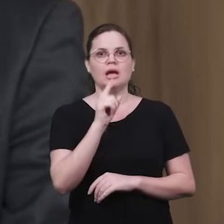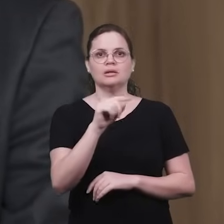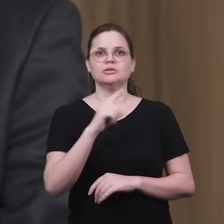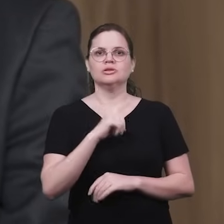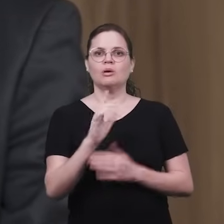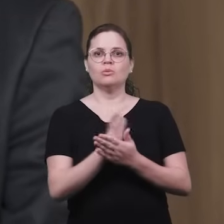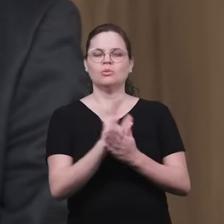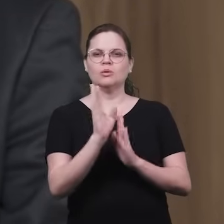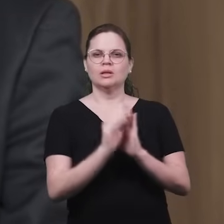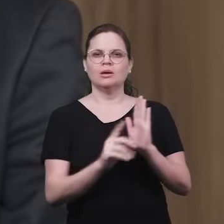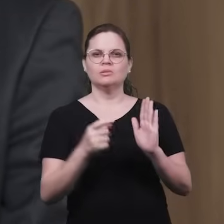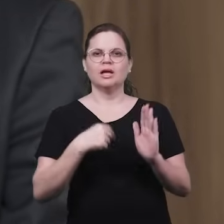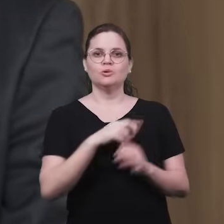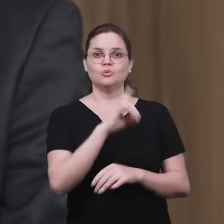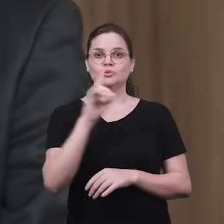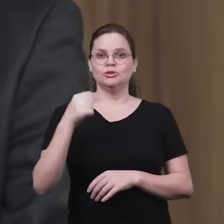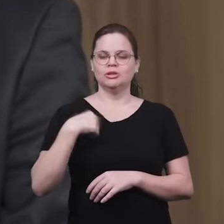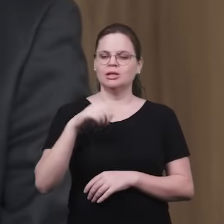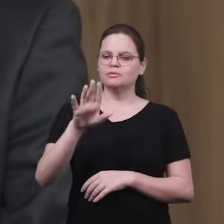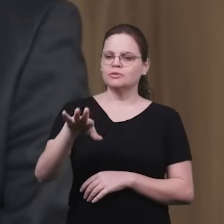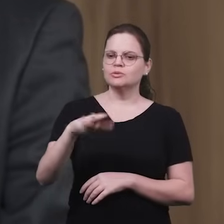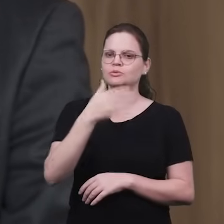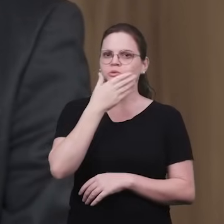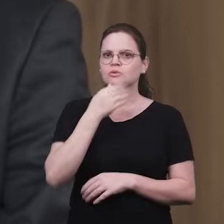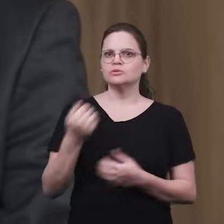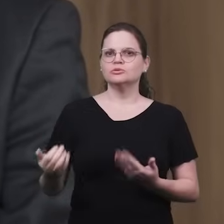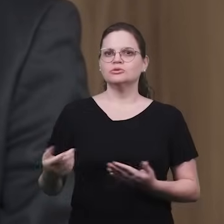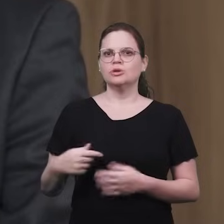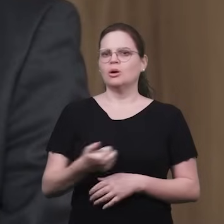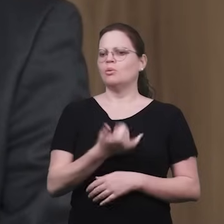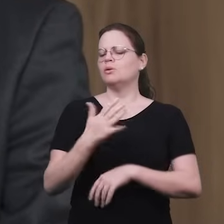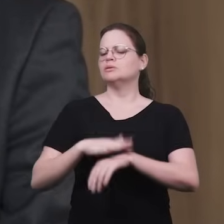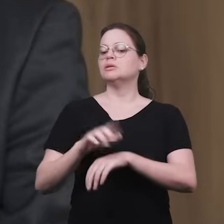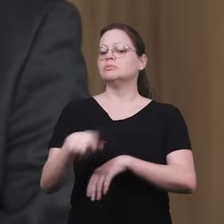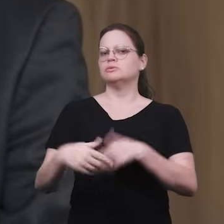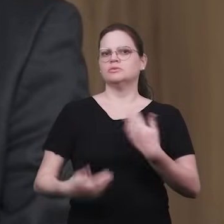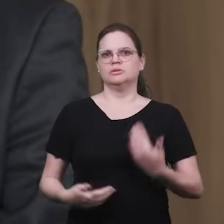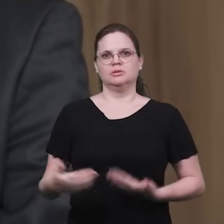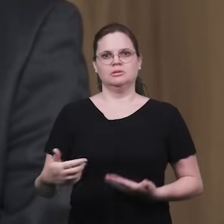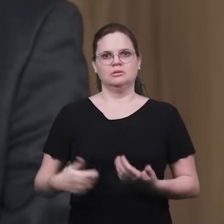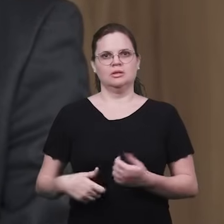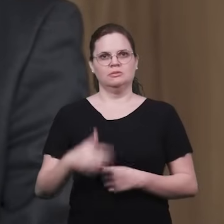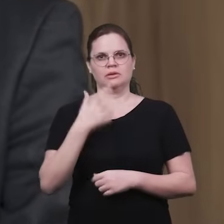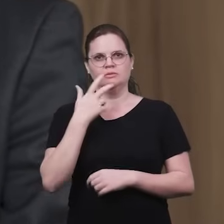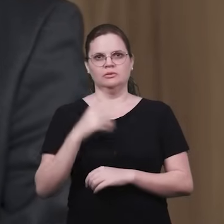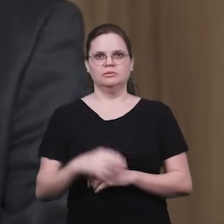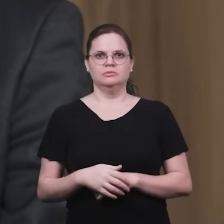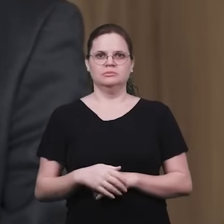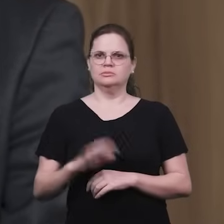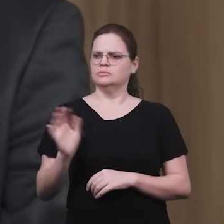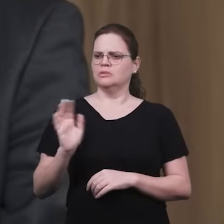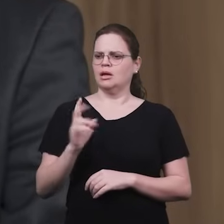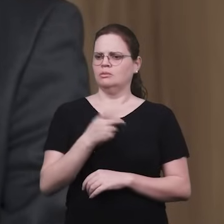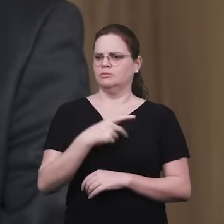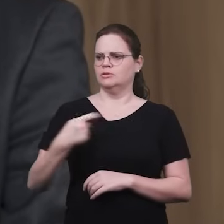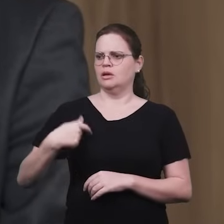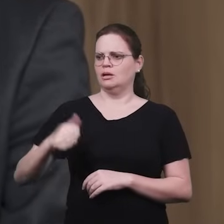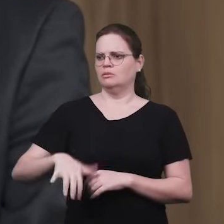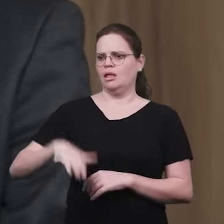que ele virou para um jovem e perguntou: há quantos anos você é servo? E aquele jovem disse: não, pastor, eu fui criado na